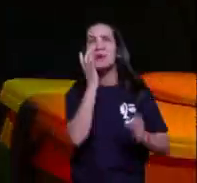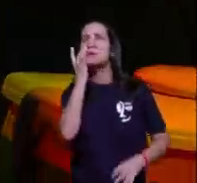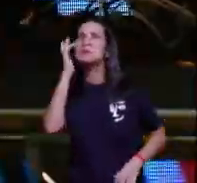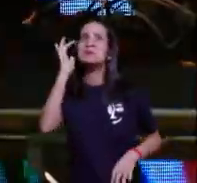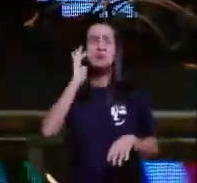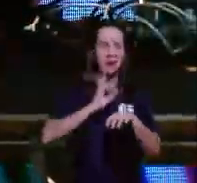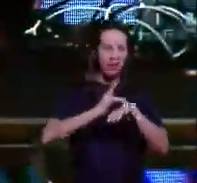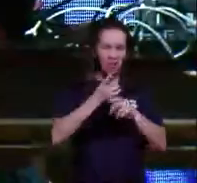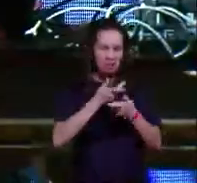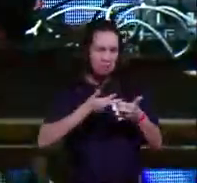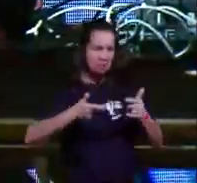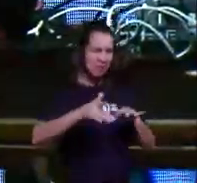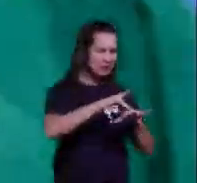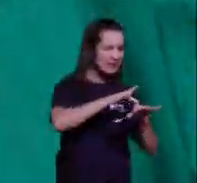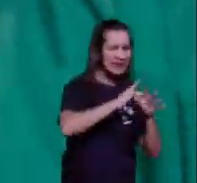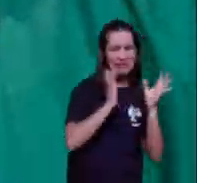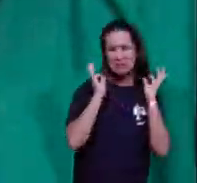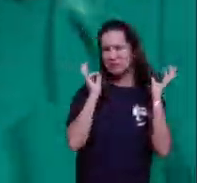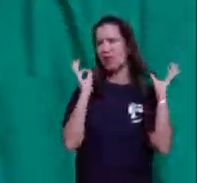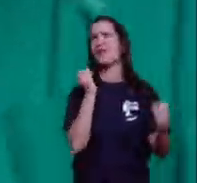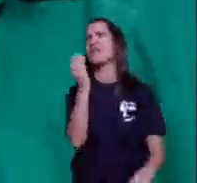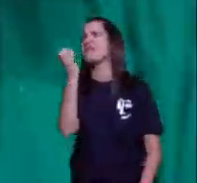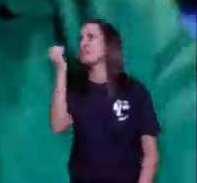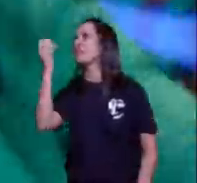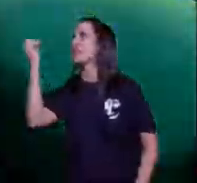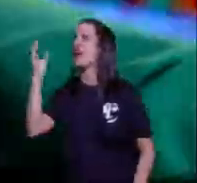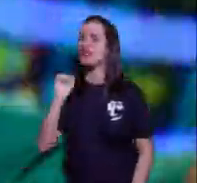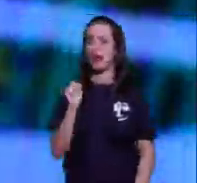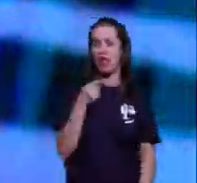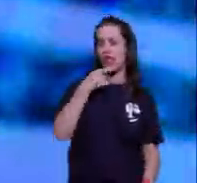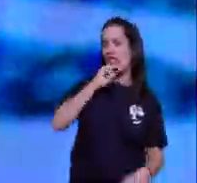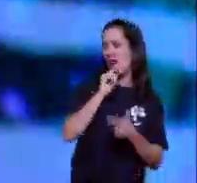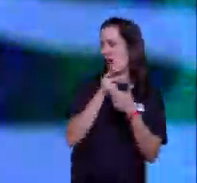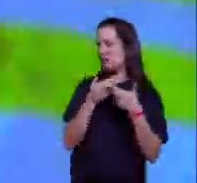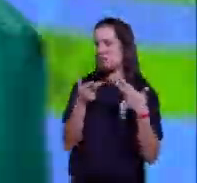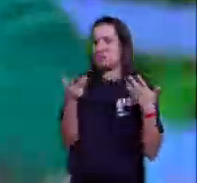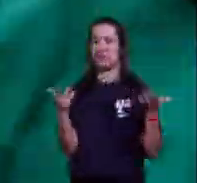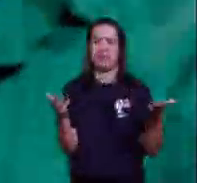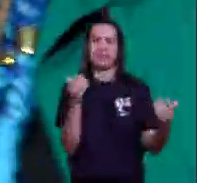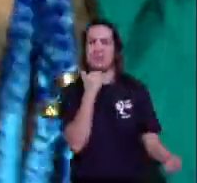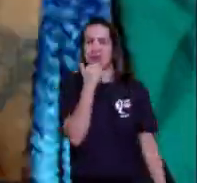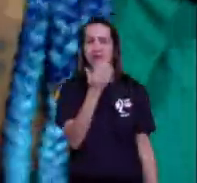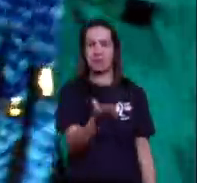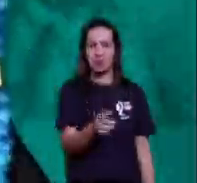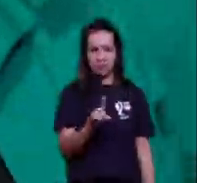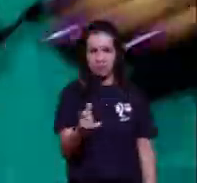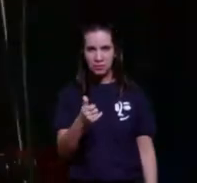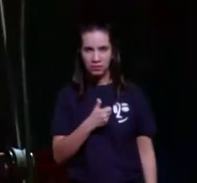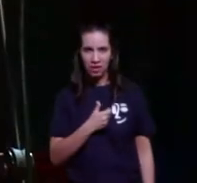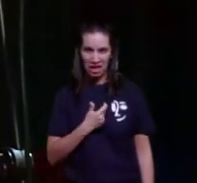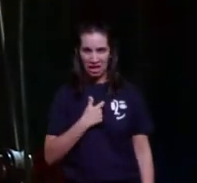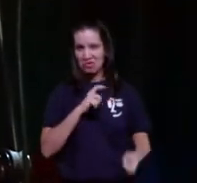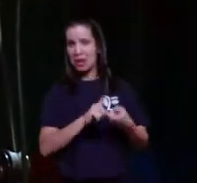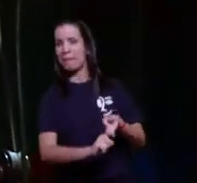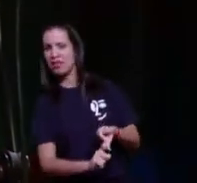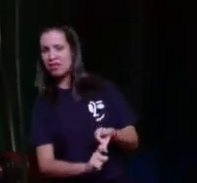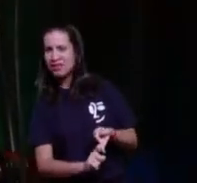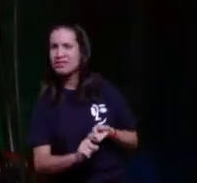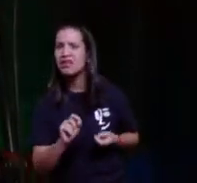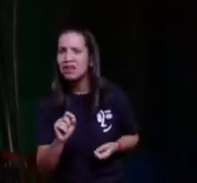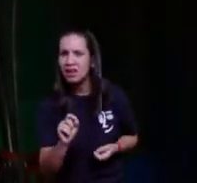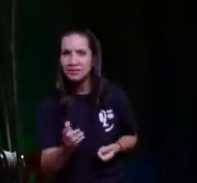alguns outros agens, drinkers, upers, eu me viro. E ainda vem dizer que eu dependo de quem?